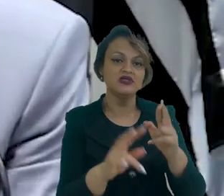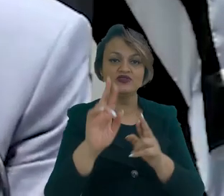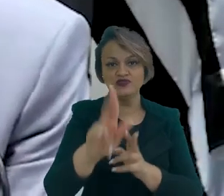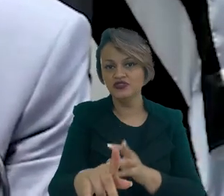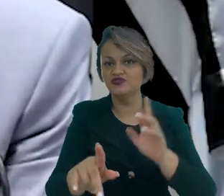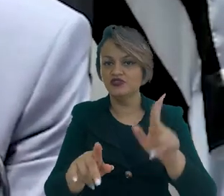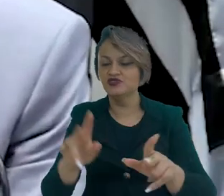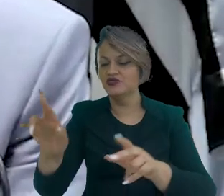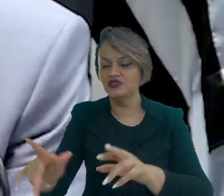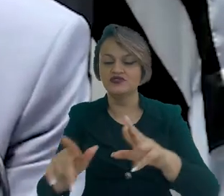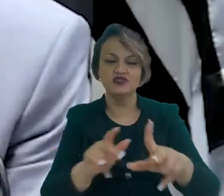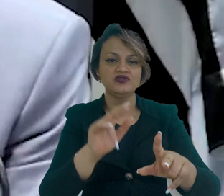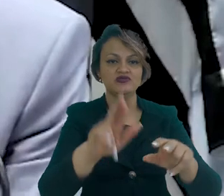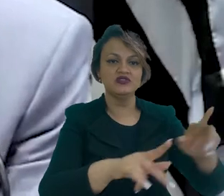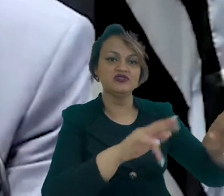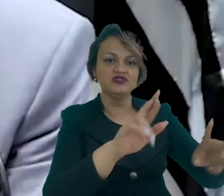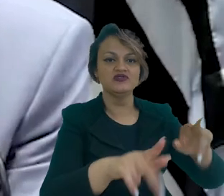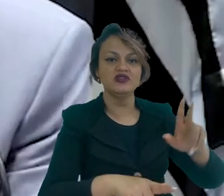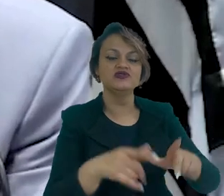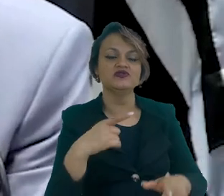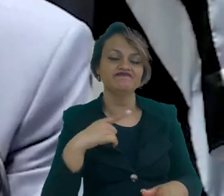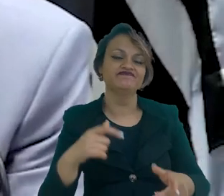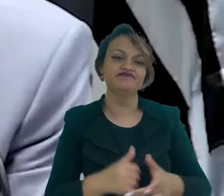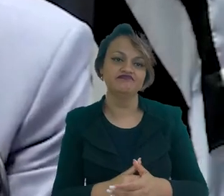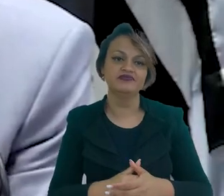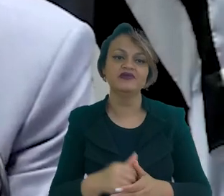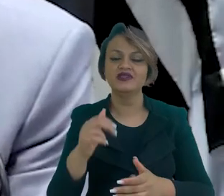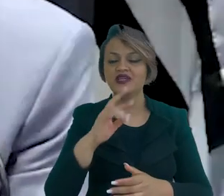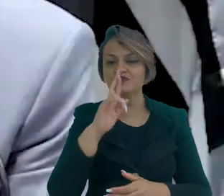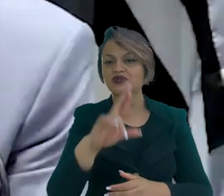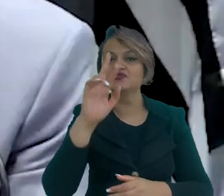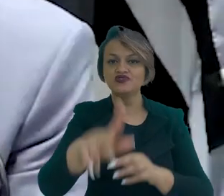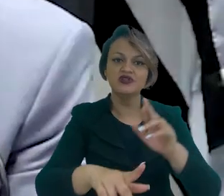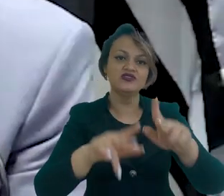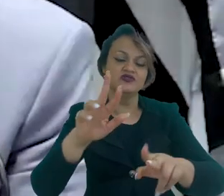E conforme o prisma que se vê o resultado é diverso